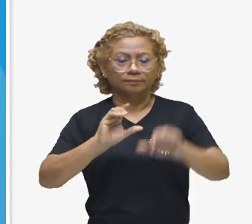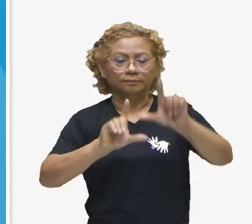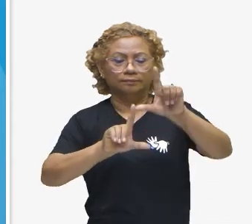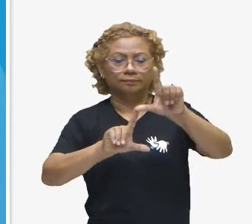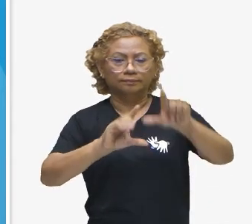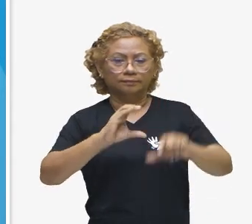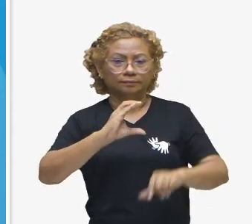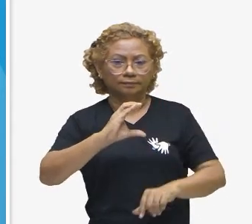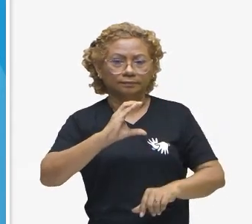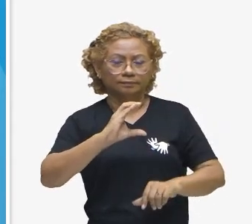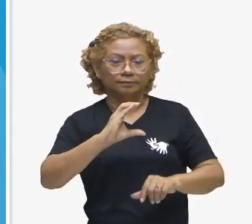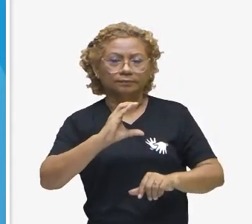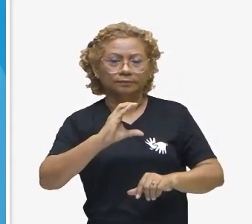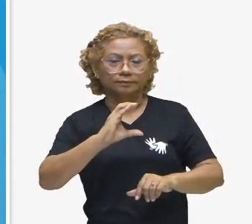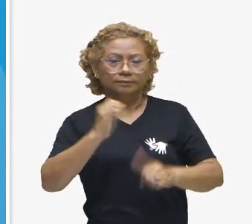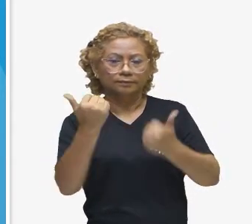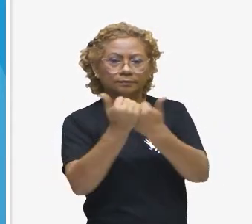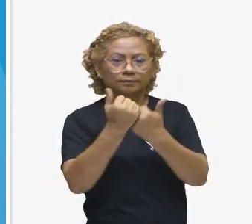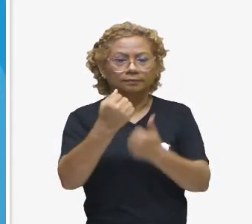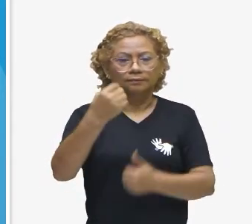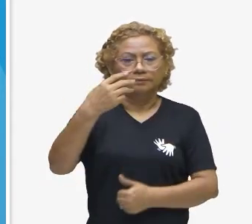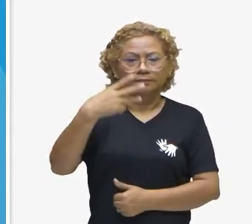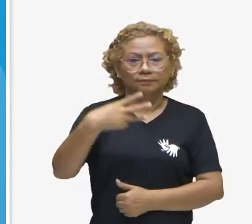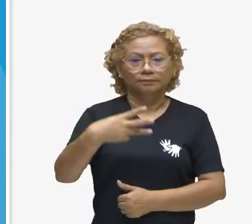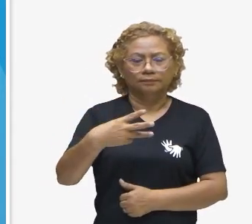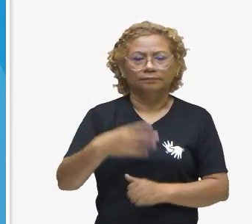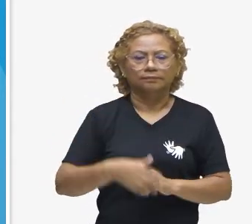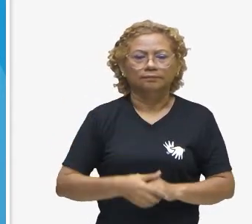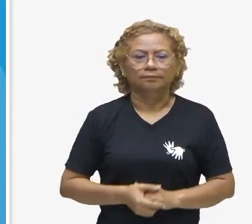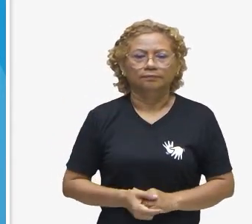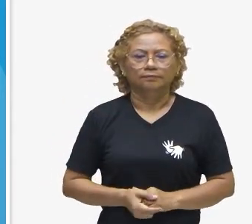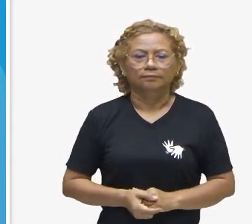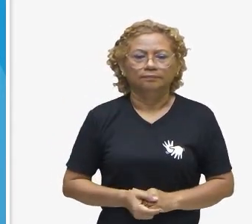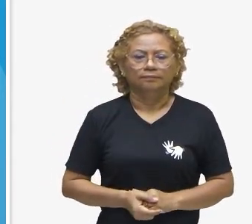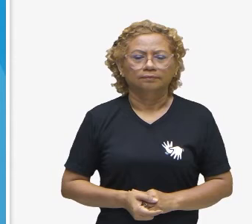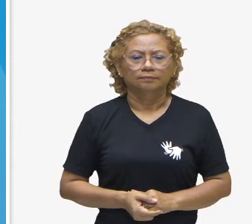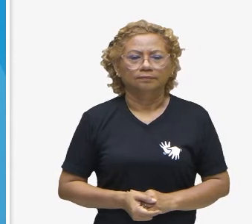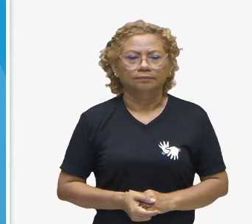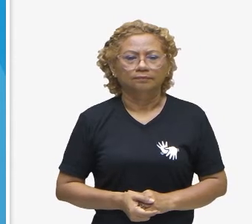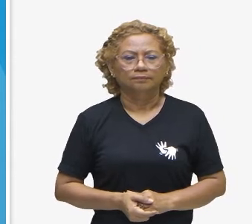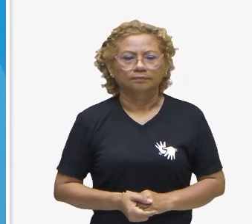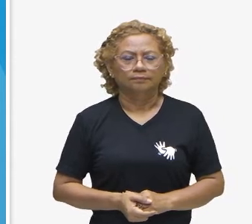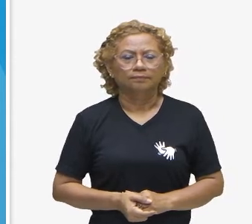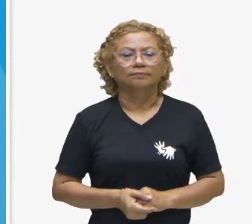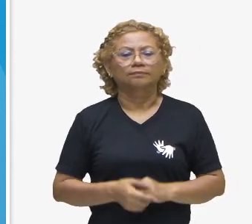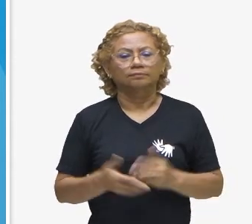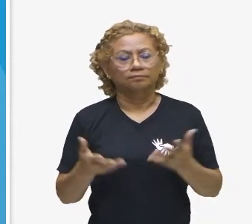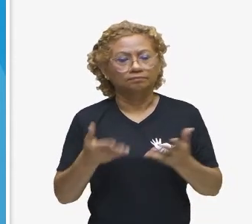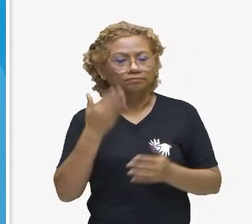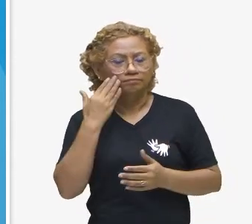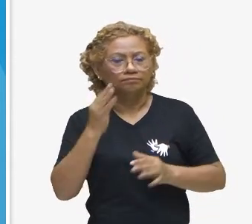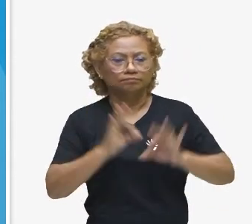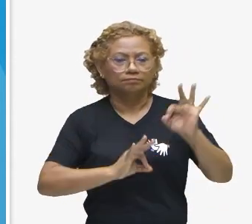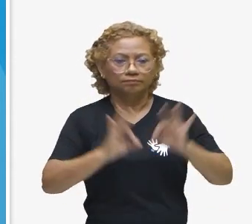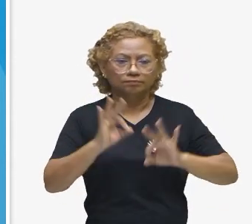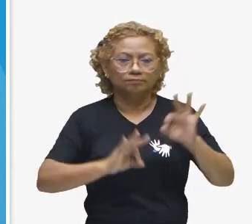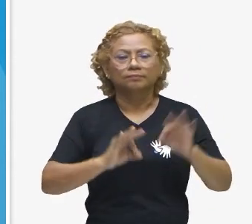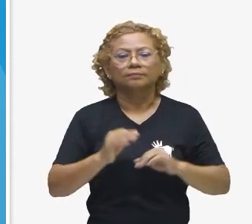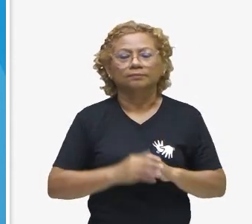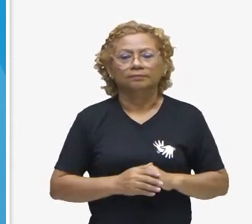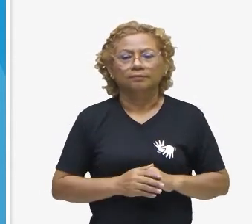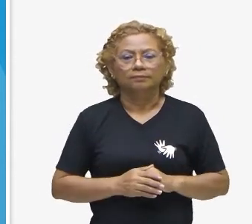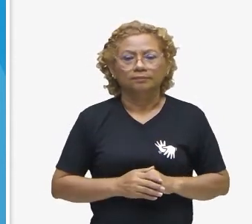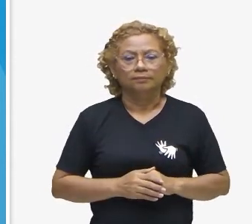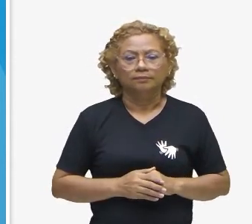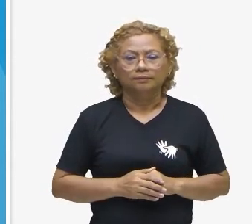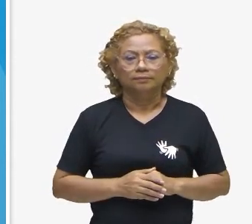igual a 2π sobre módulo de 3. O módulo de 3 é o próprio 3, então o período dessa